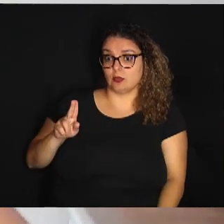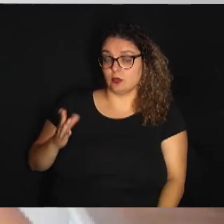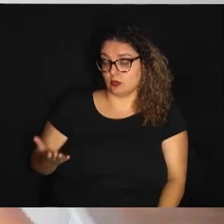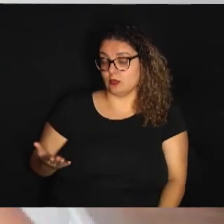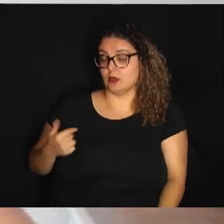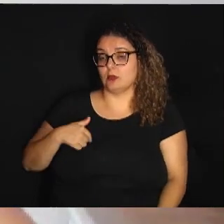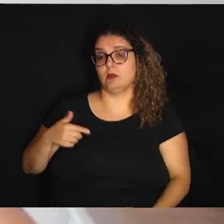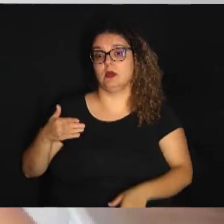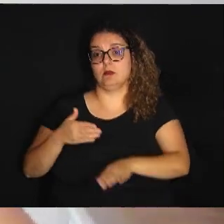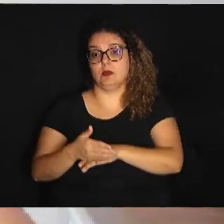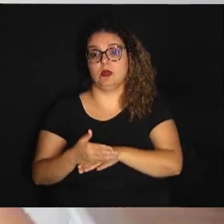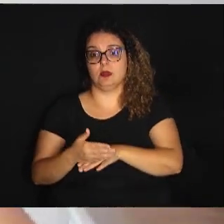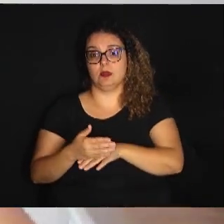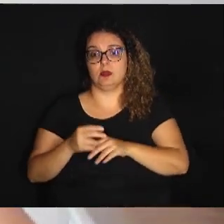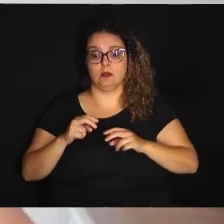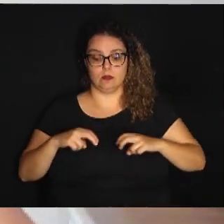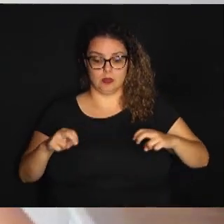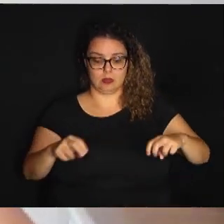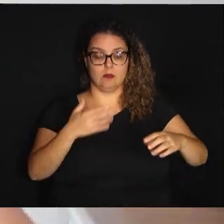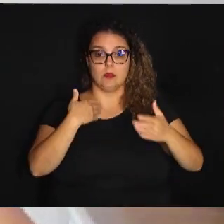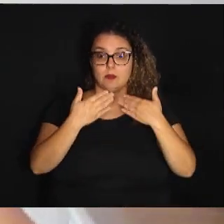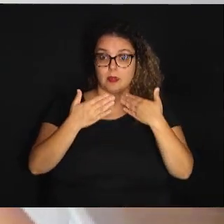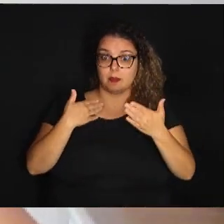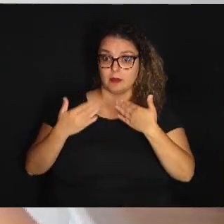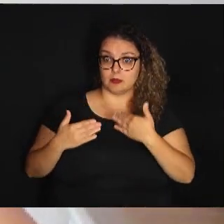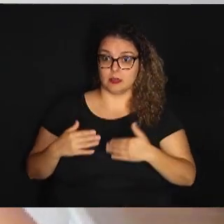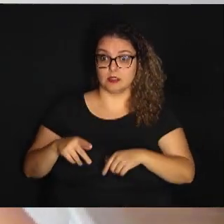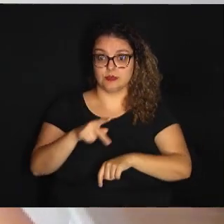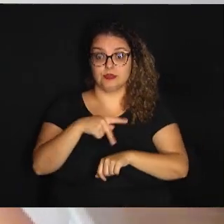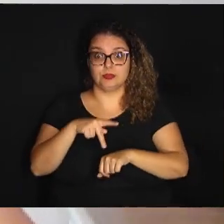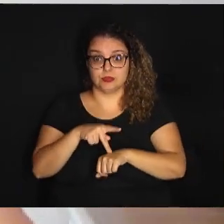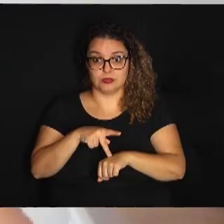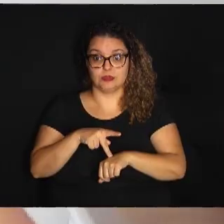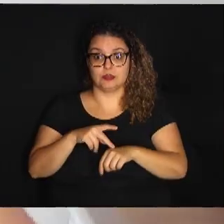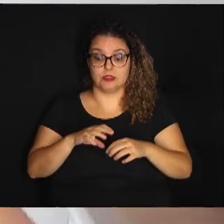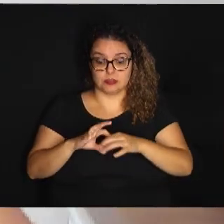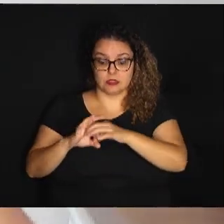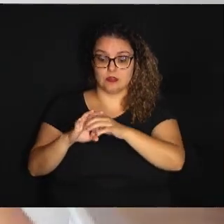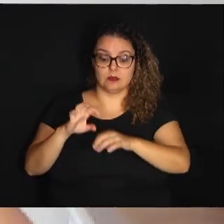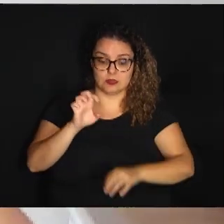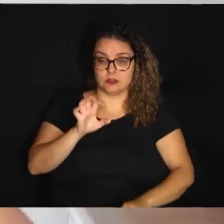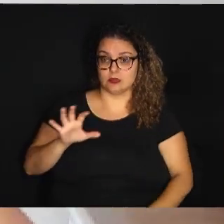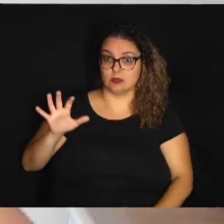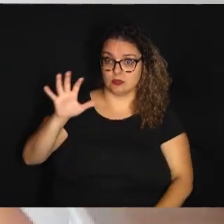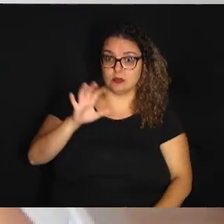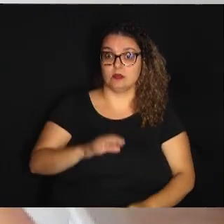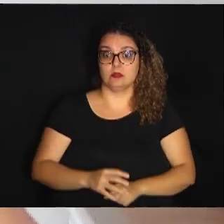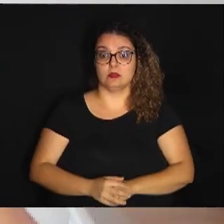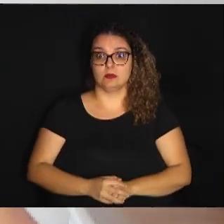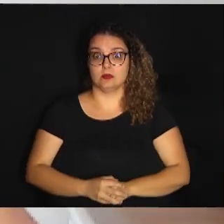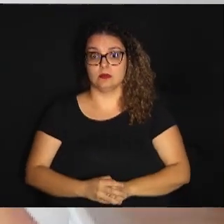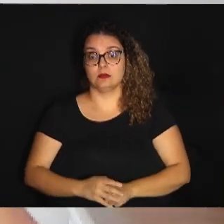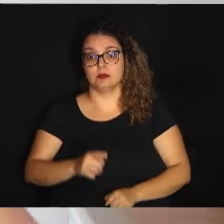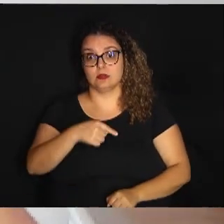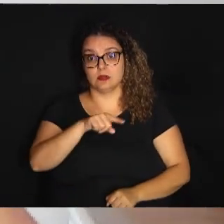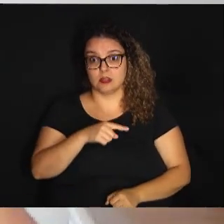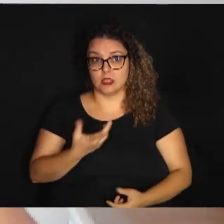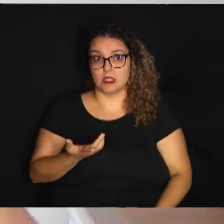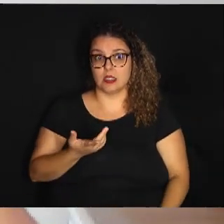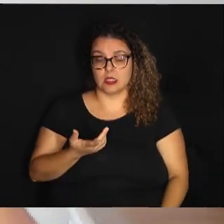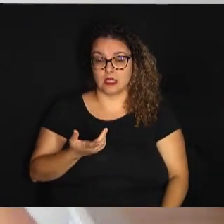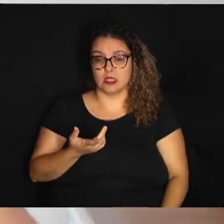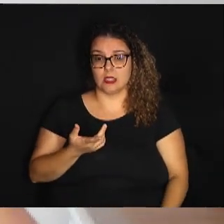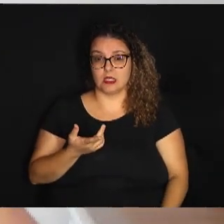em Baku, por exemplo, eu estava participando de uma rodada de conversas de países da União Europeia.